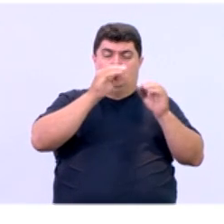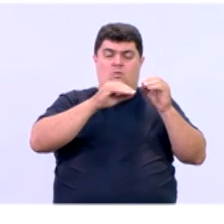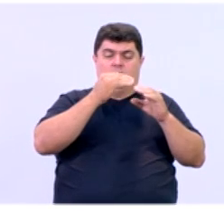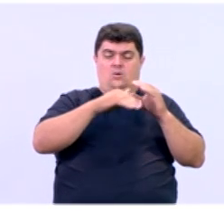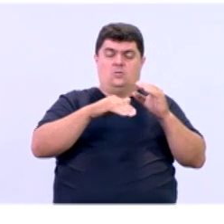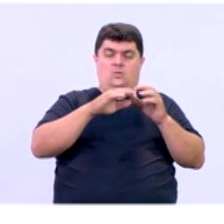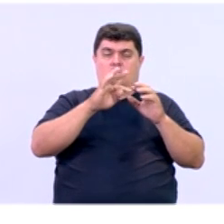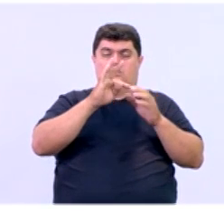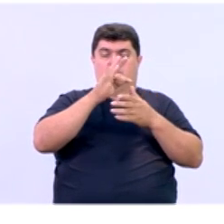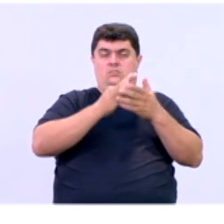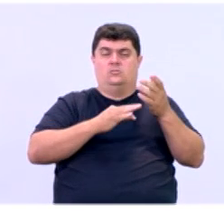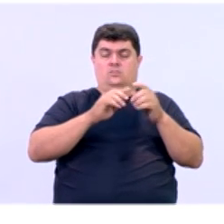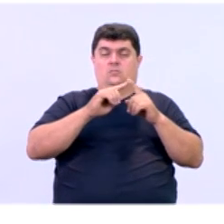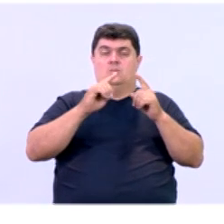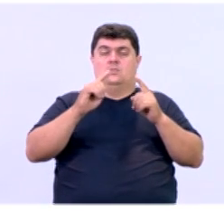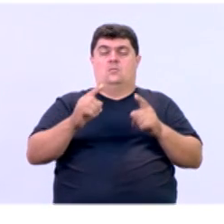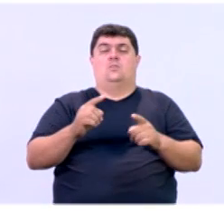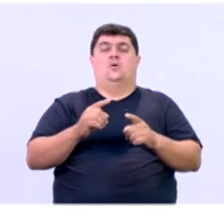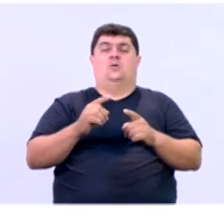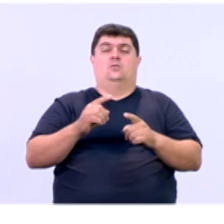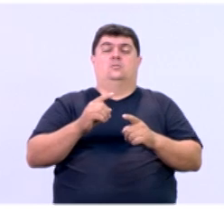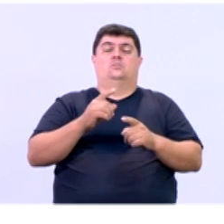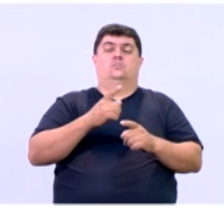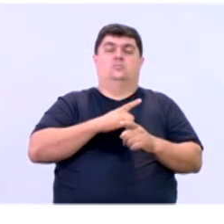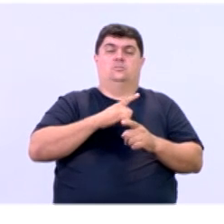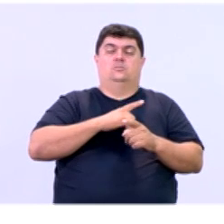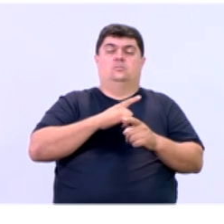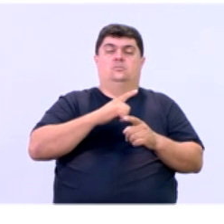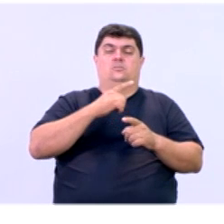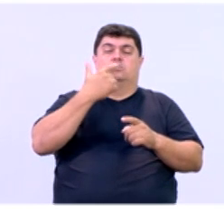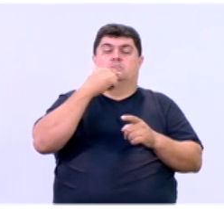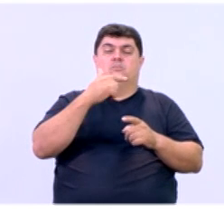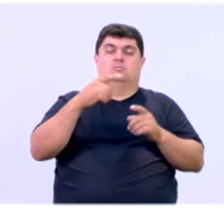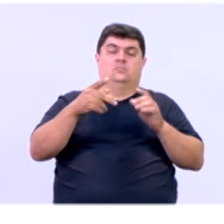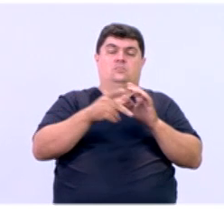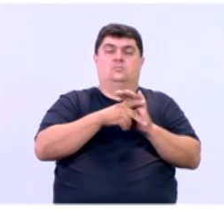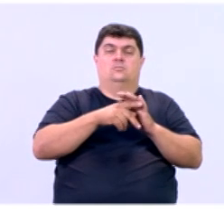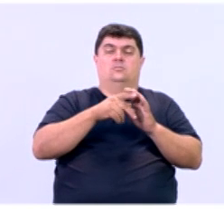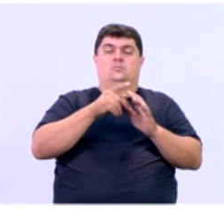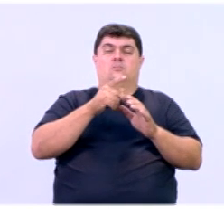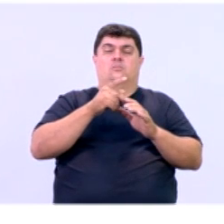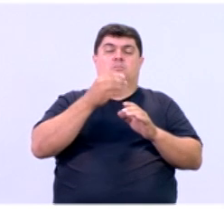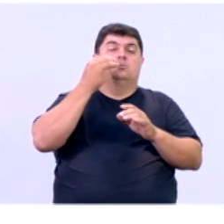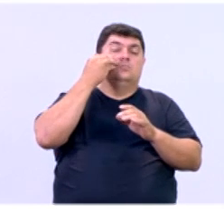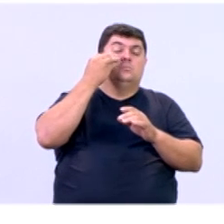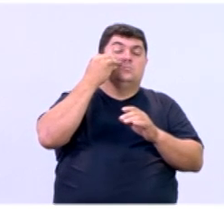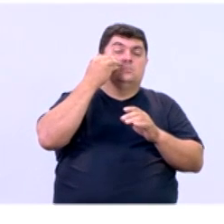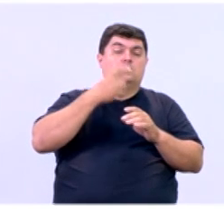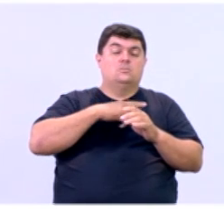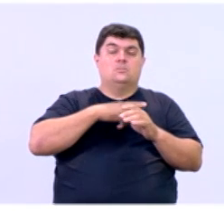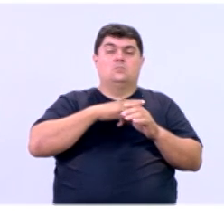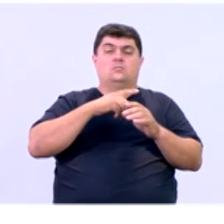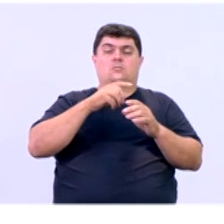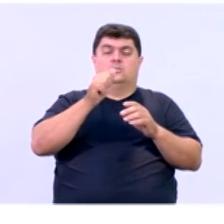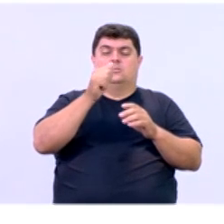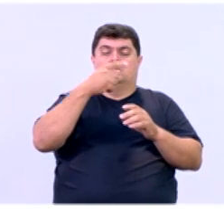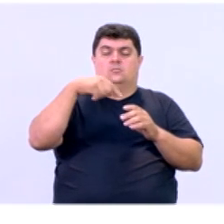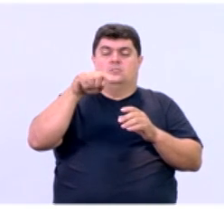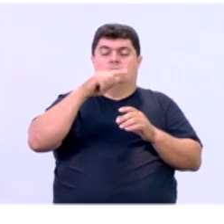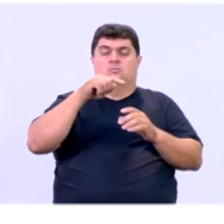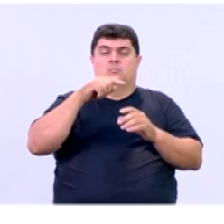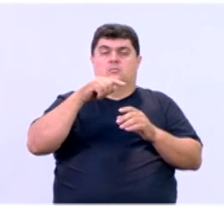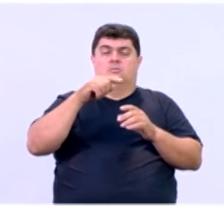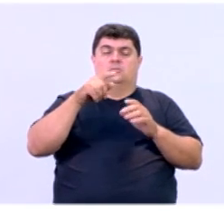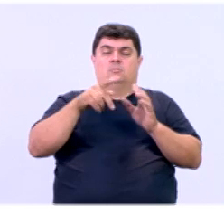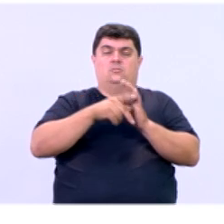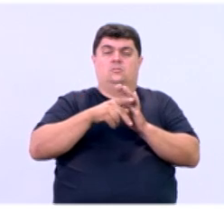texto. Sim, mas aí ele já tem na própria linguagem a verificação que tem um arroba. Então, a gente tem algumas